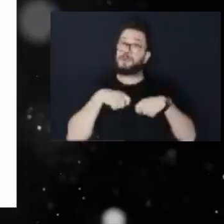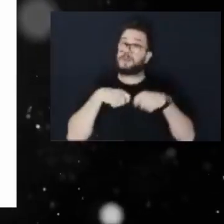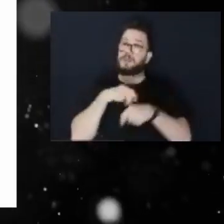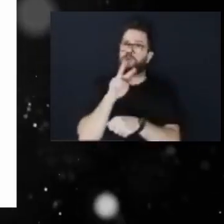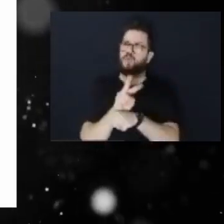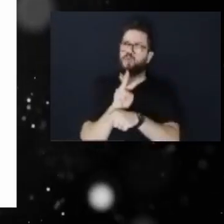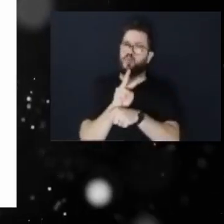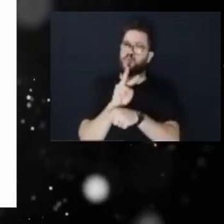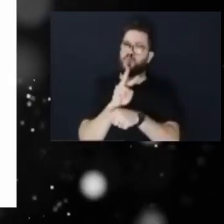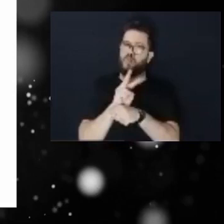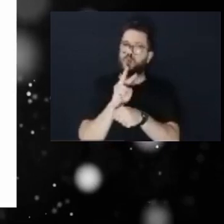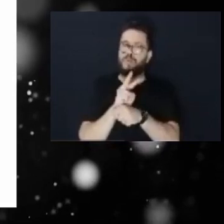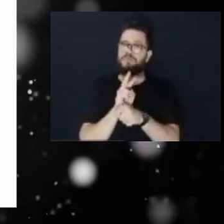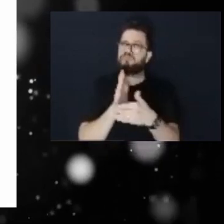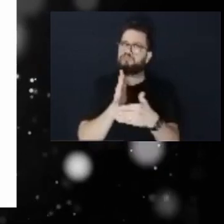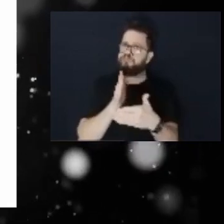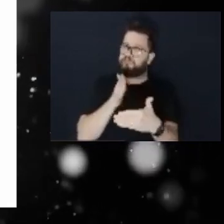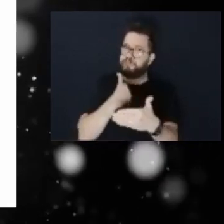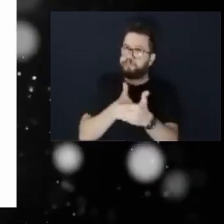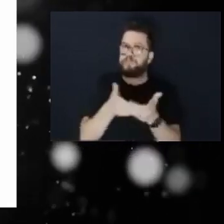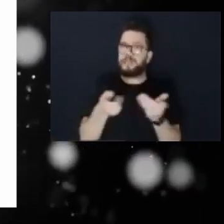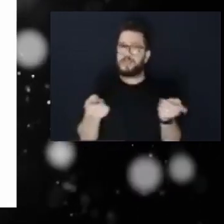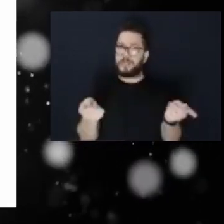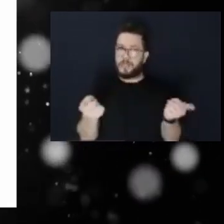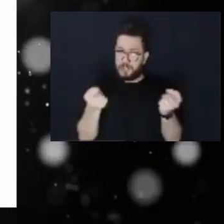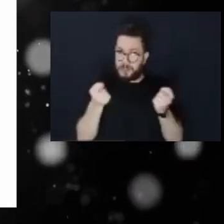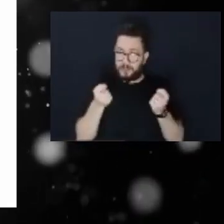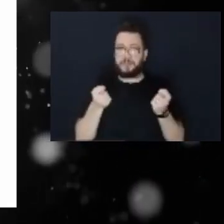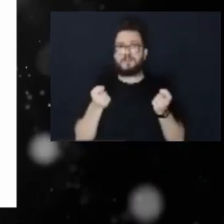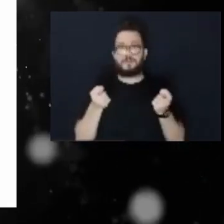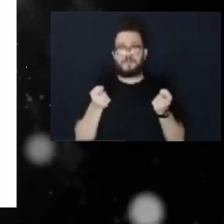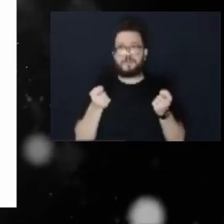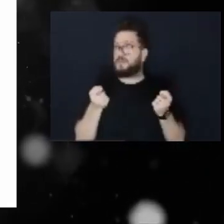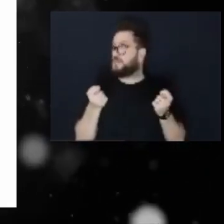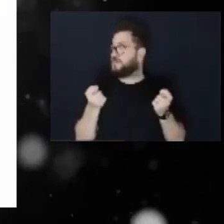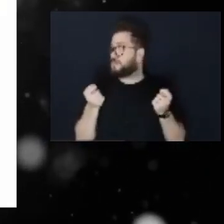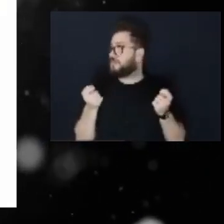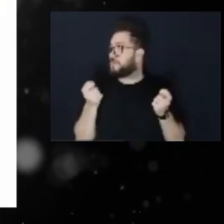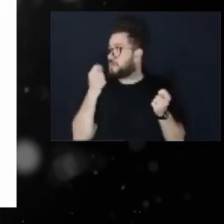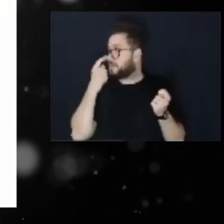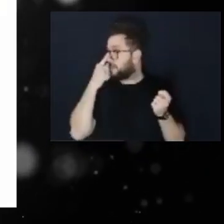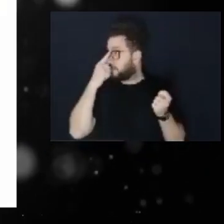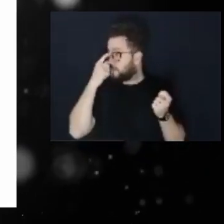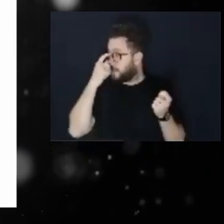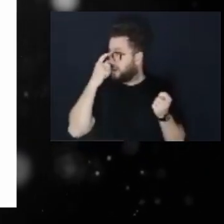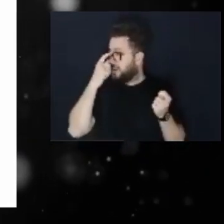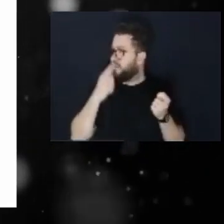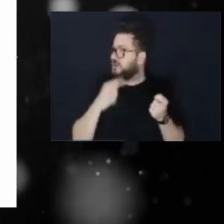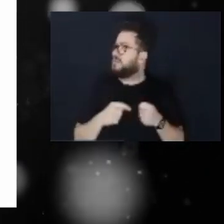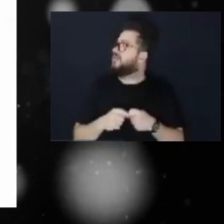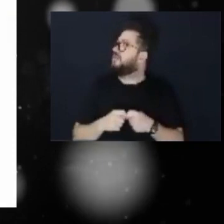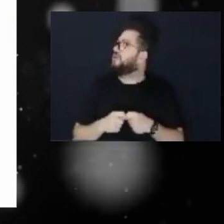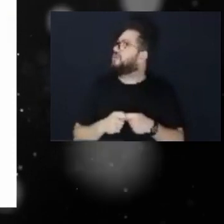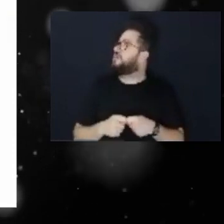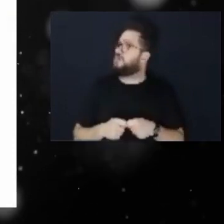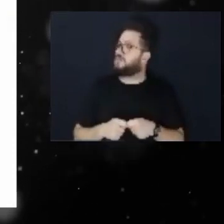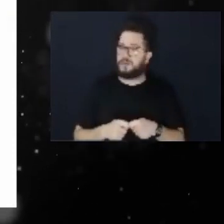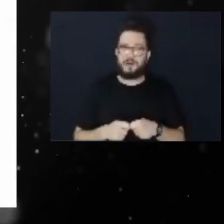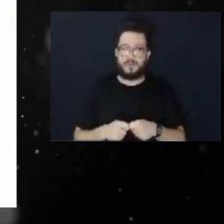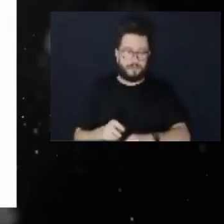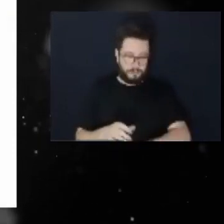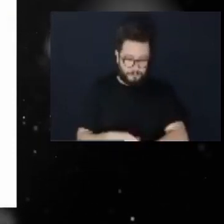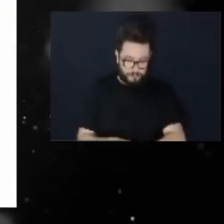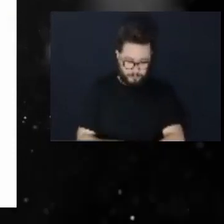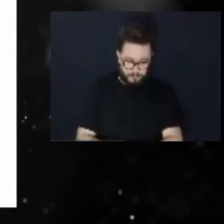que continue havendo arrefecimento das curvas de internações e óbitos. Francisco